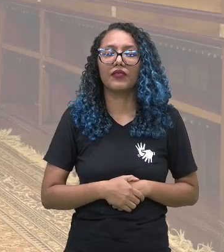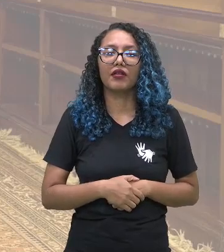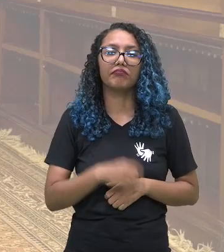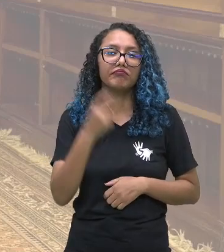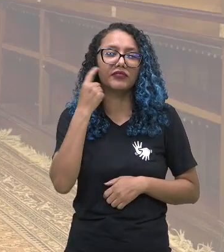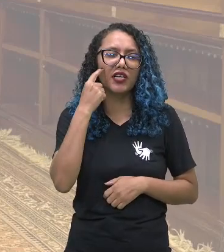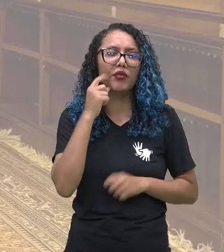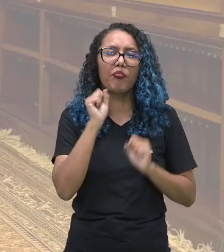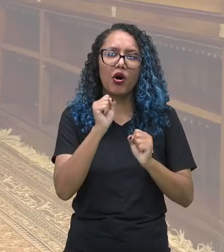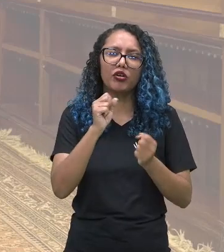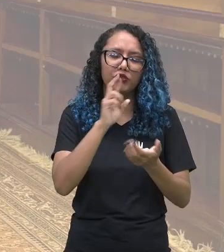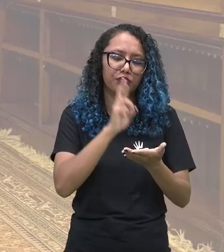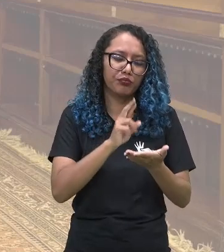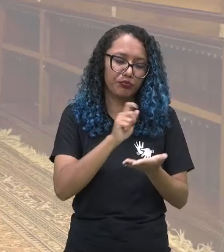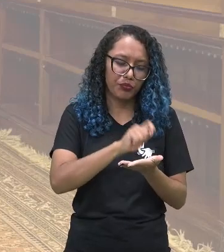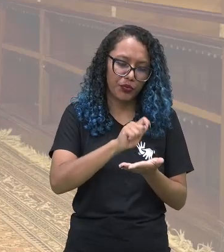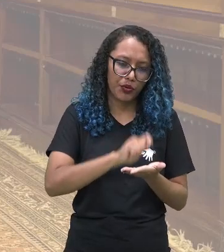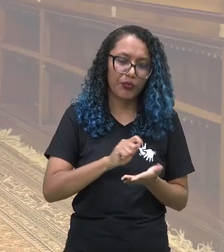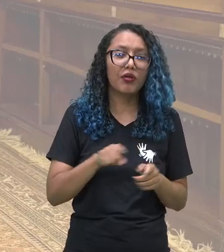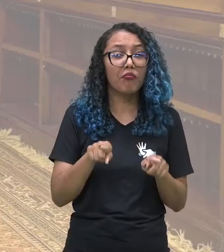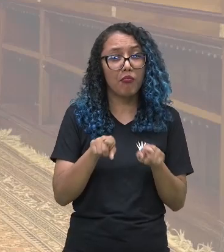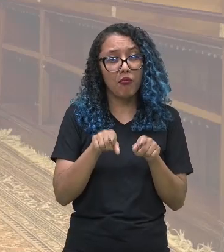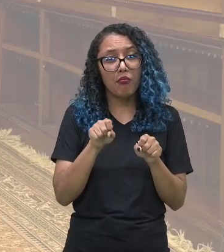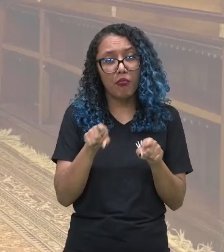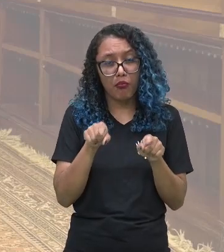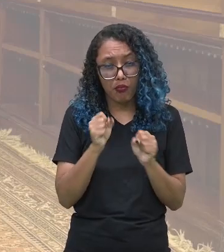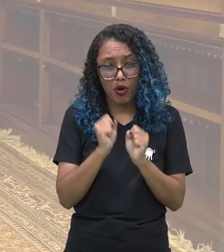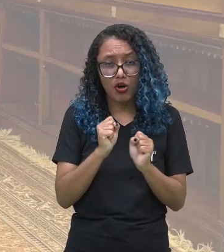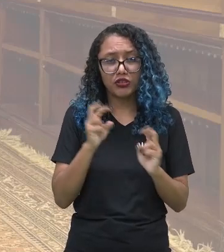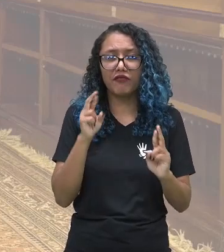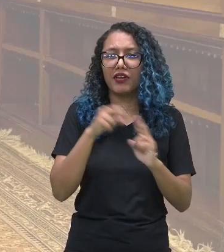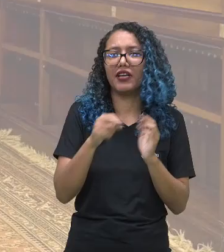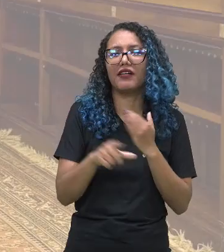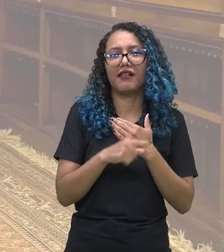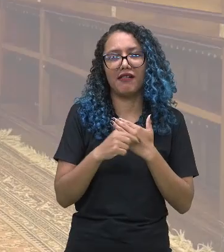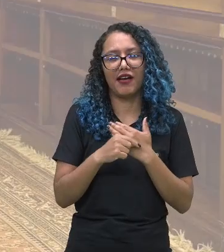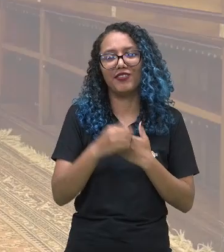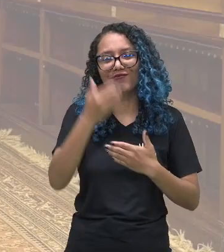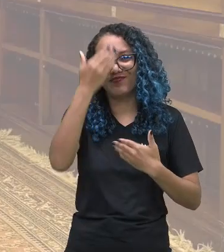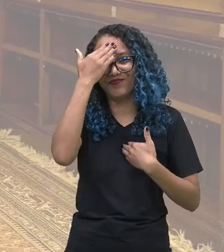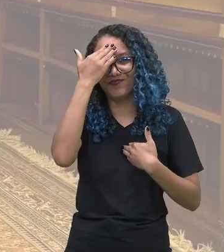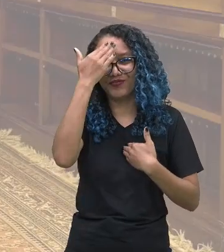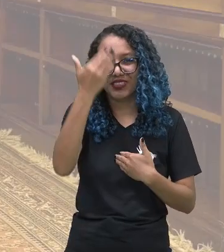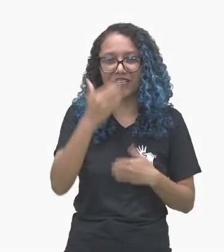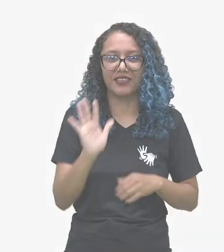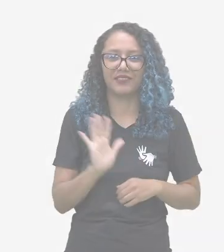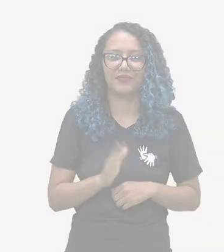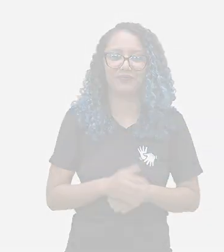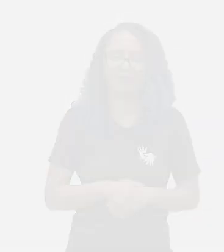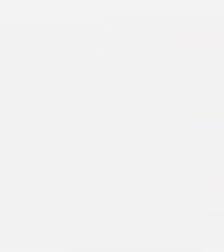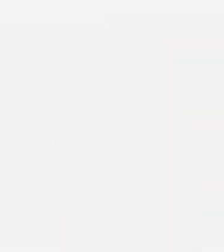Podem usar Caio Prado Júnior como referência. Muito obrigado e até a próxima aula!